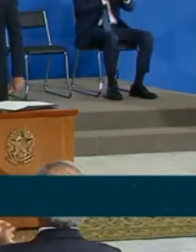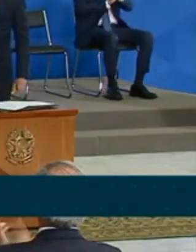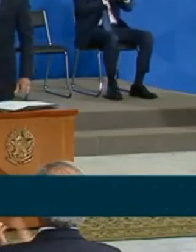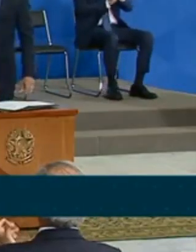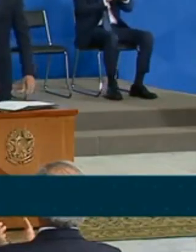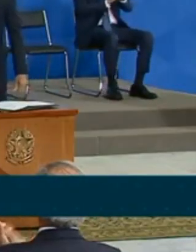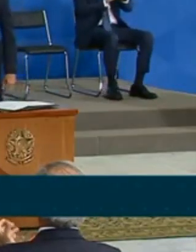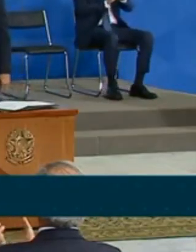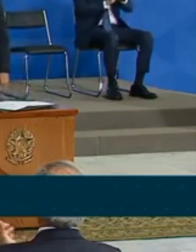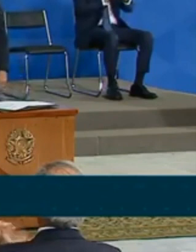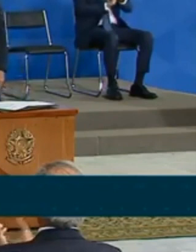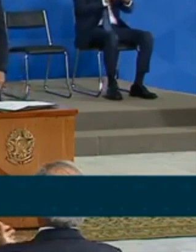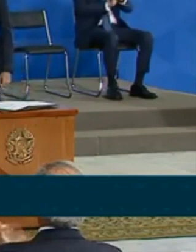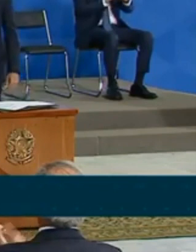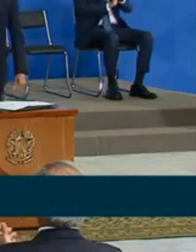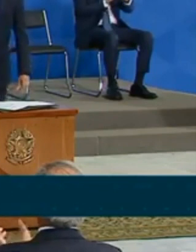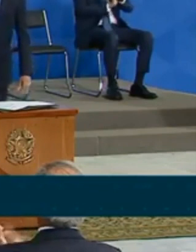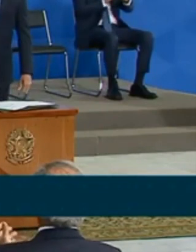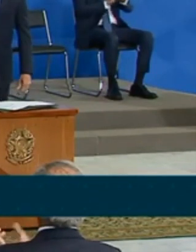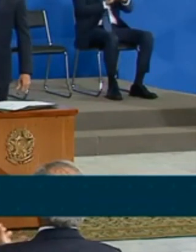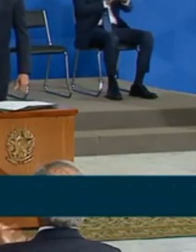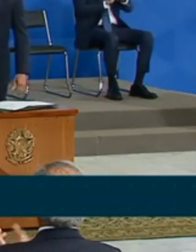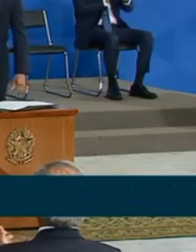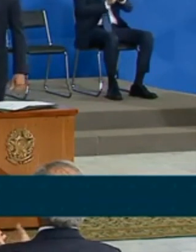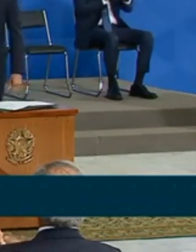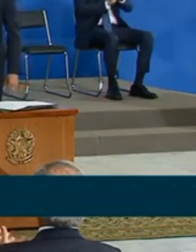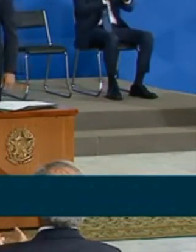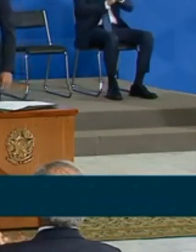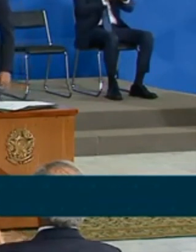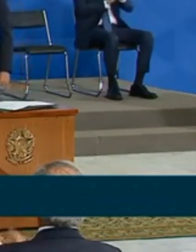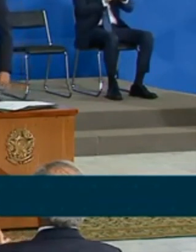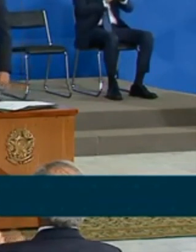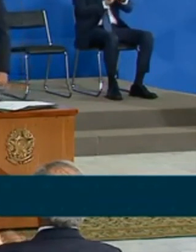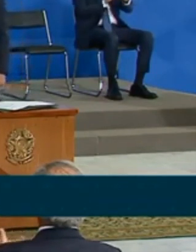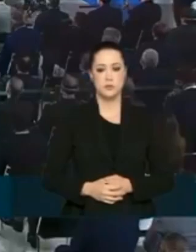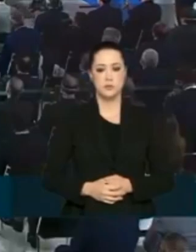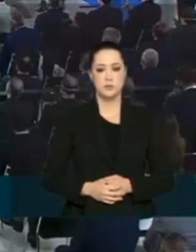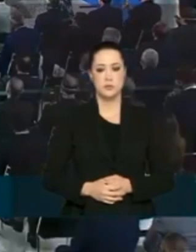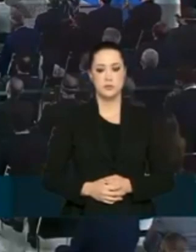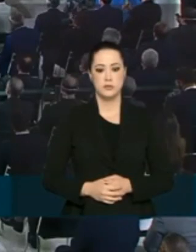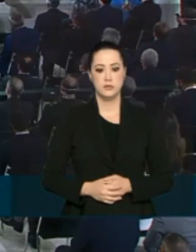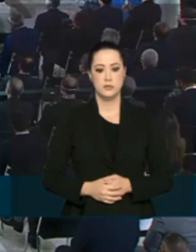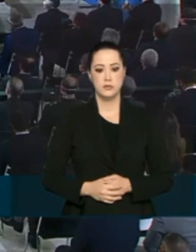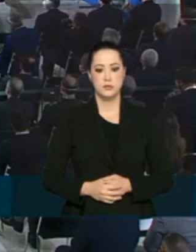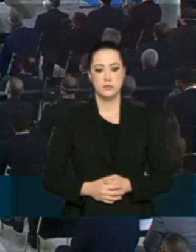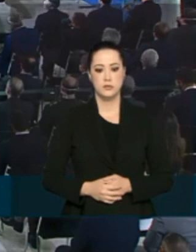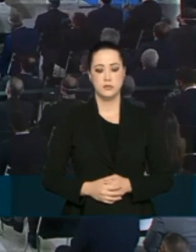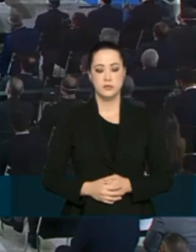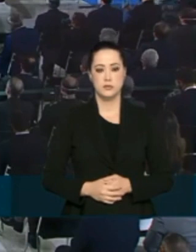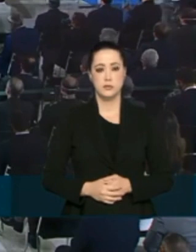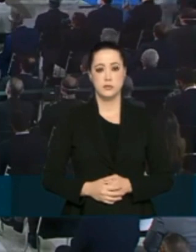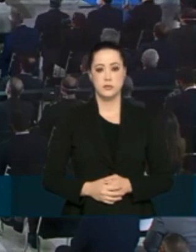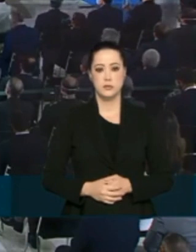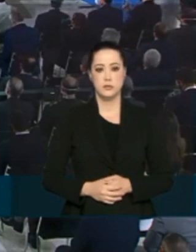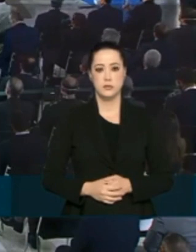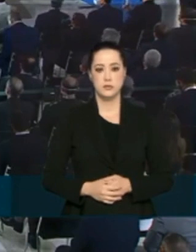lado, o ministro do Gabinete de Segurança Institucional Augusto Heleno afirmou que os promotores de campanhas de proteção da Amazônia querem prejudicar o